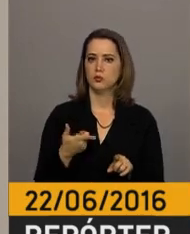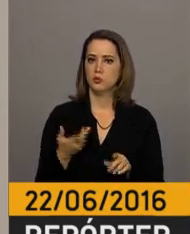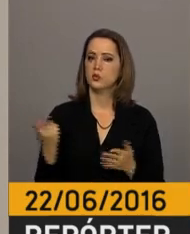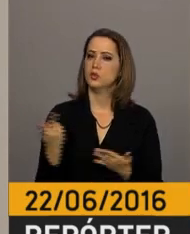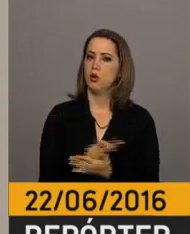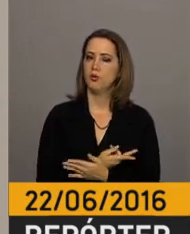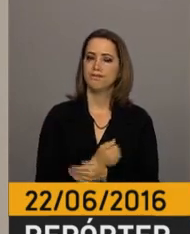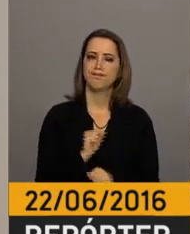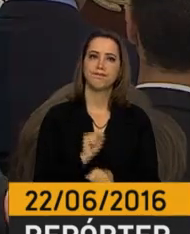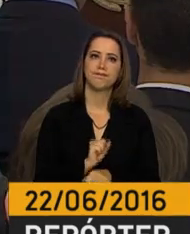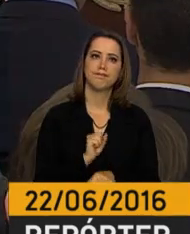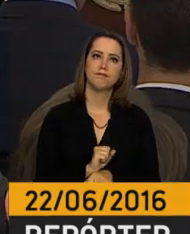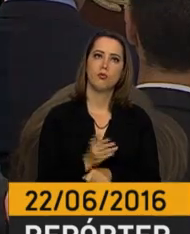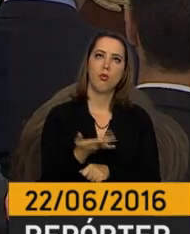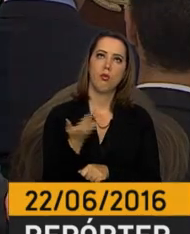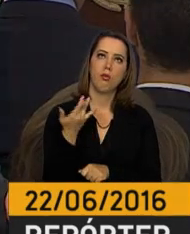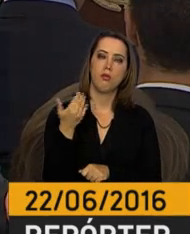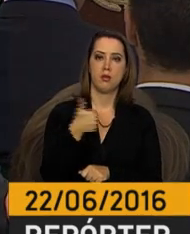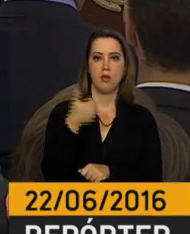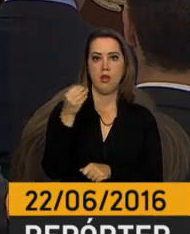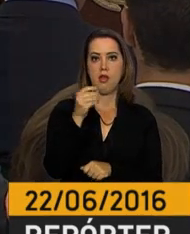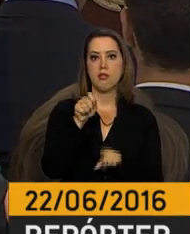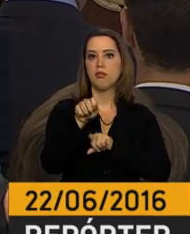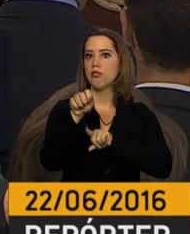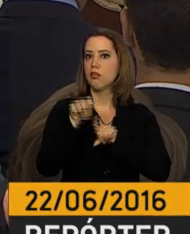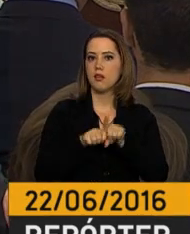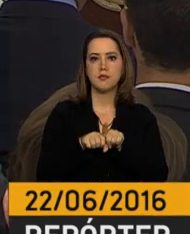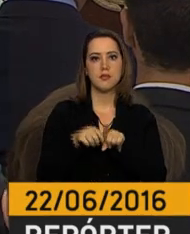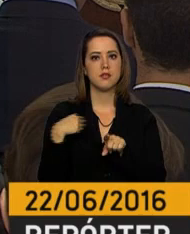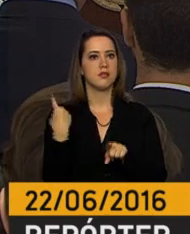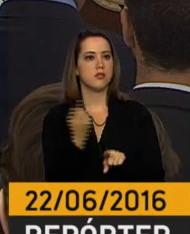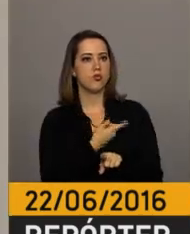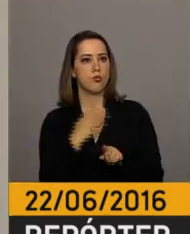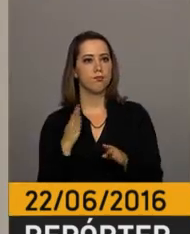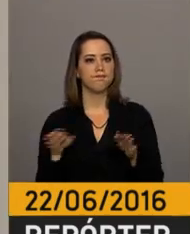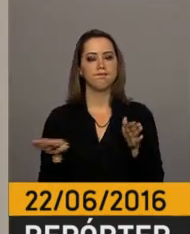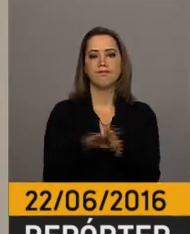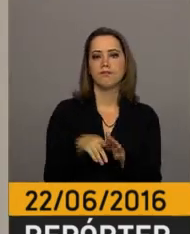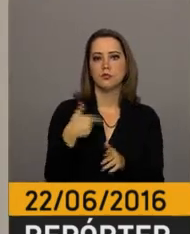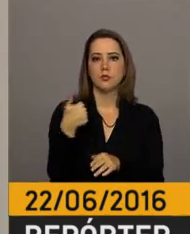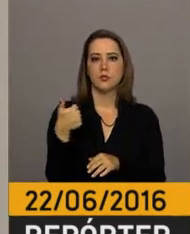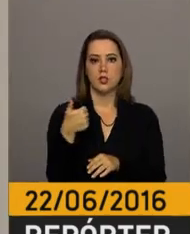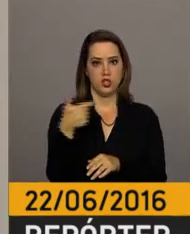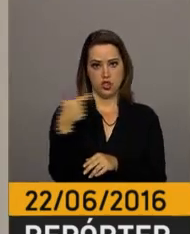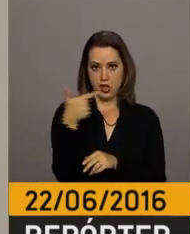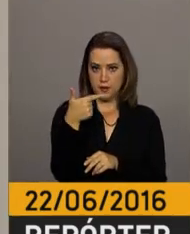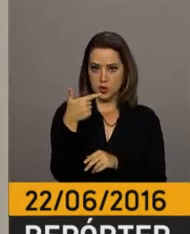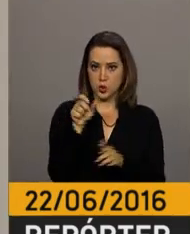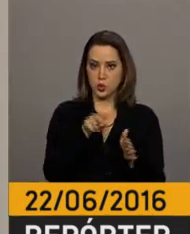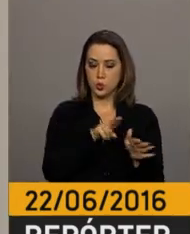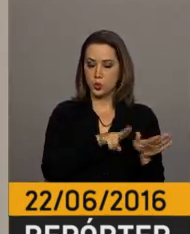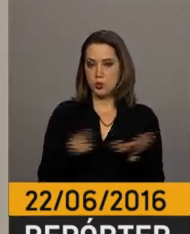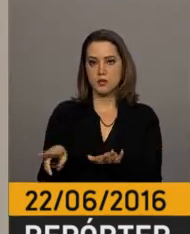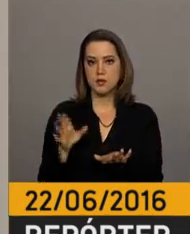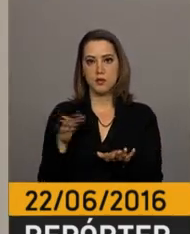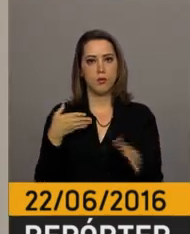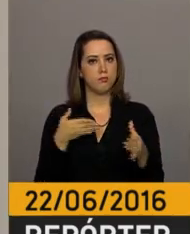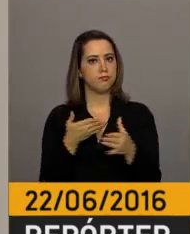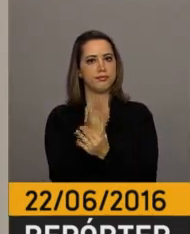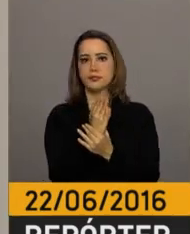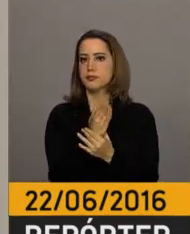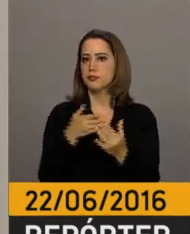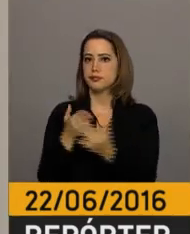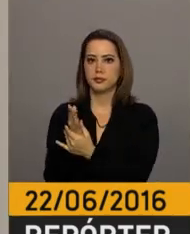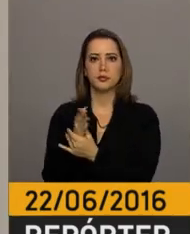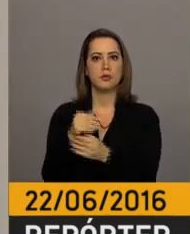estava paralisado praticamente Há 10 meses em duas semanas nós liquidamos este assunto Ou seja a a o Congresso Nacional